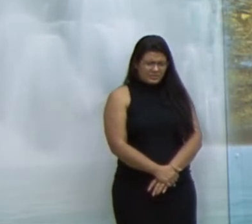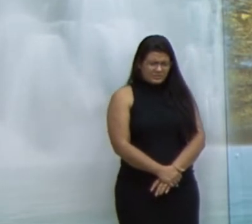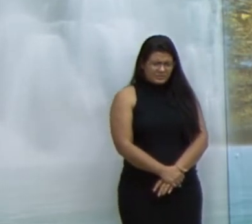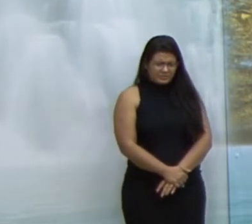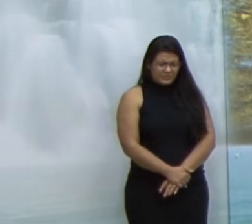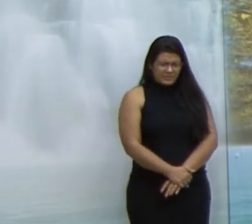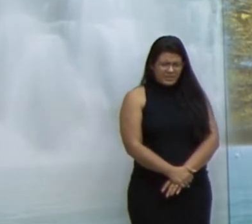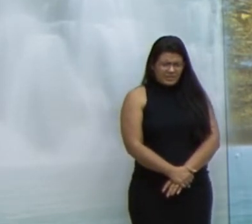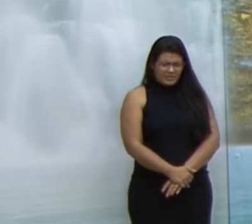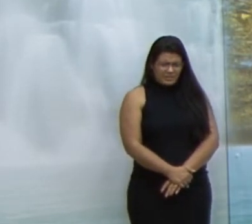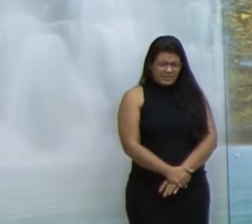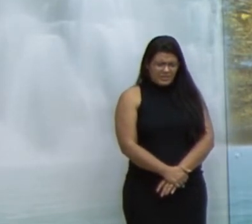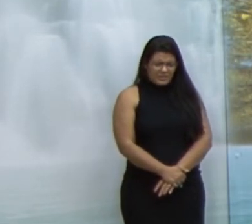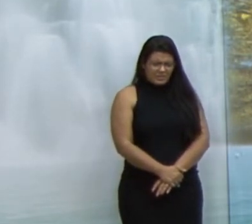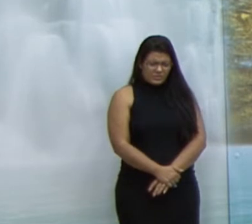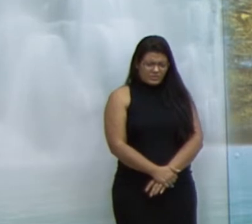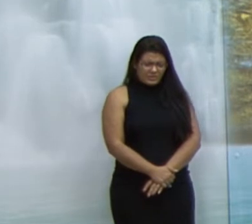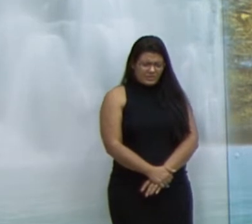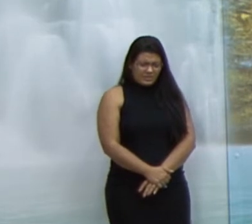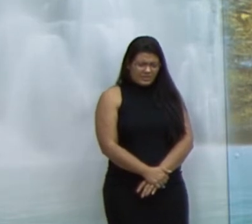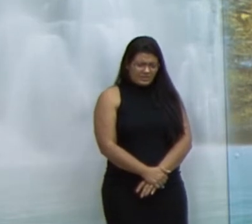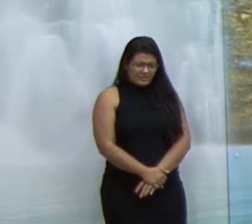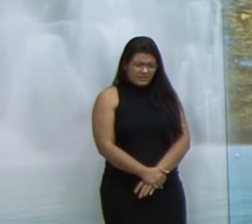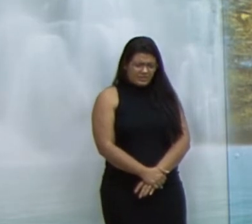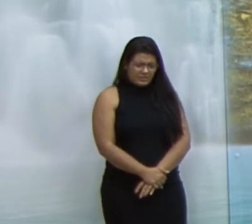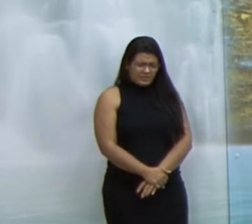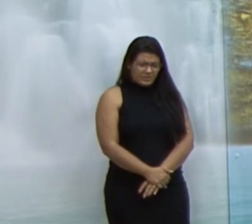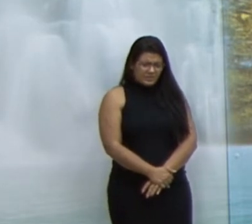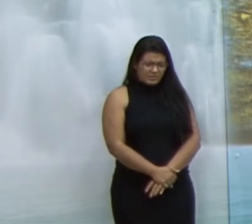meu rabatandarakamandarabá.